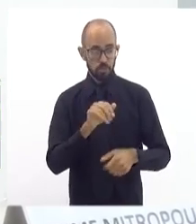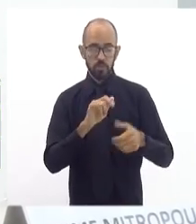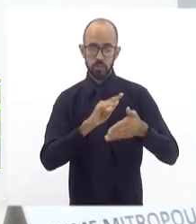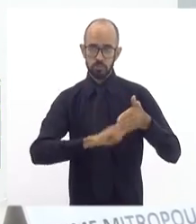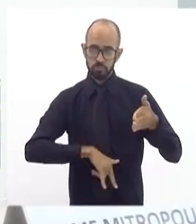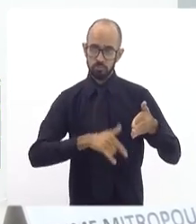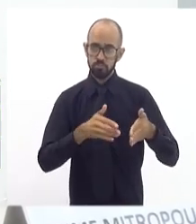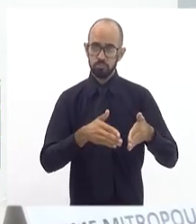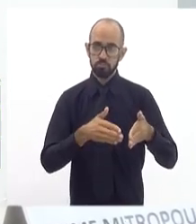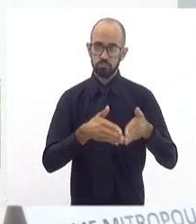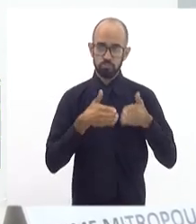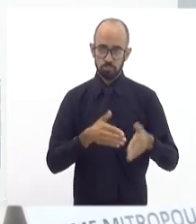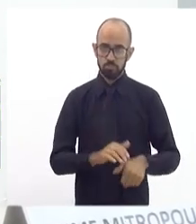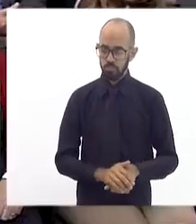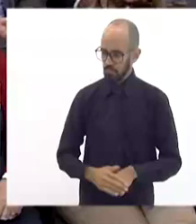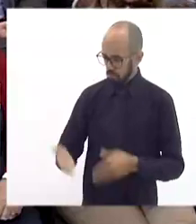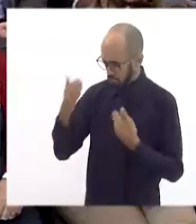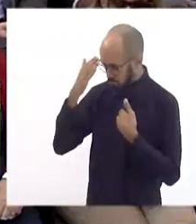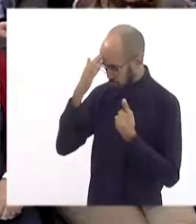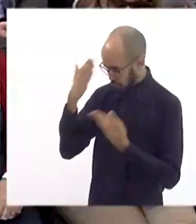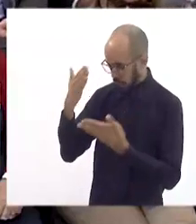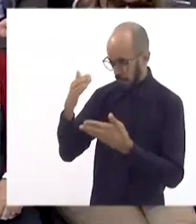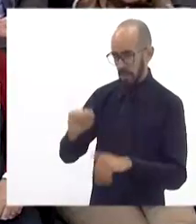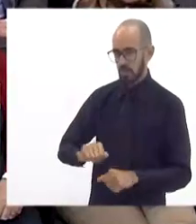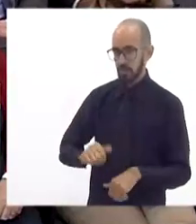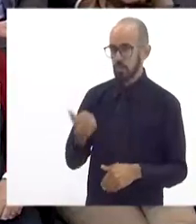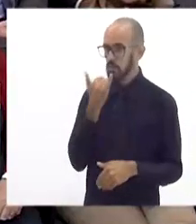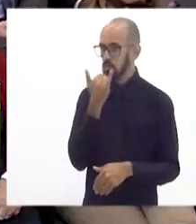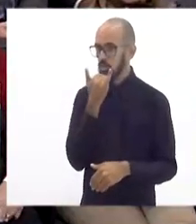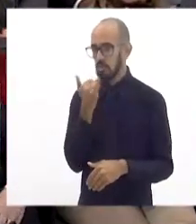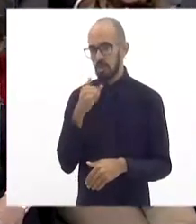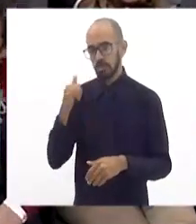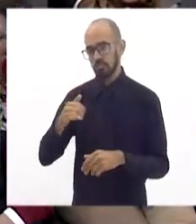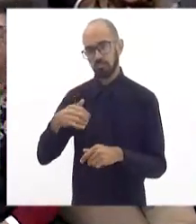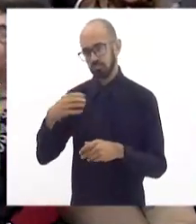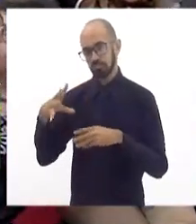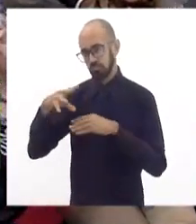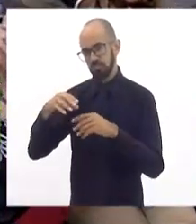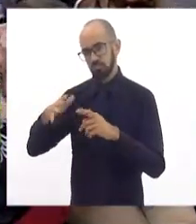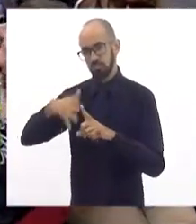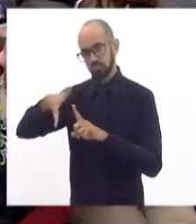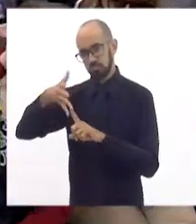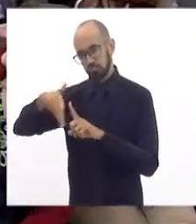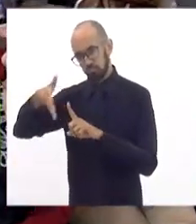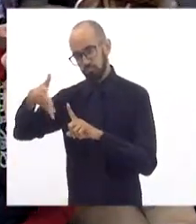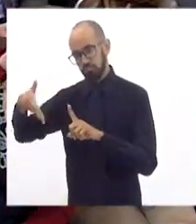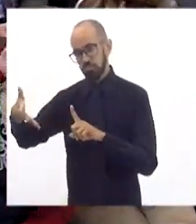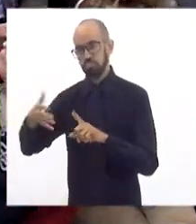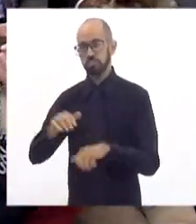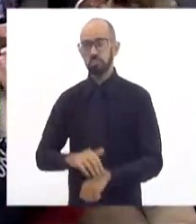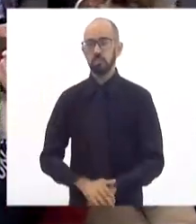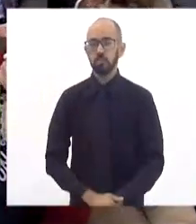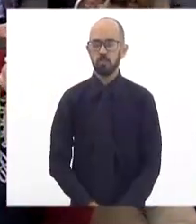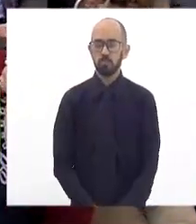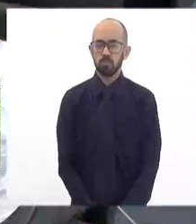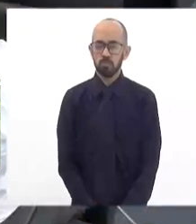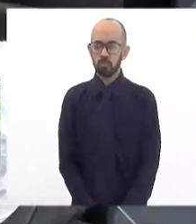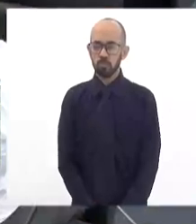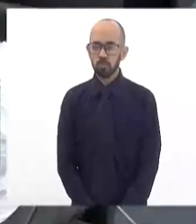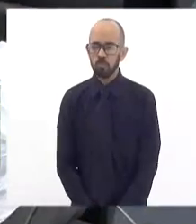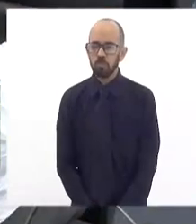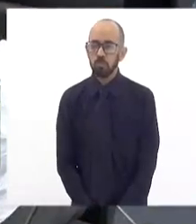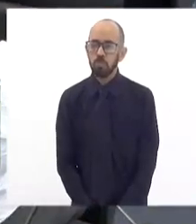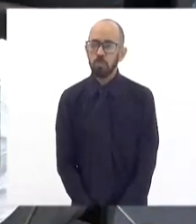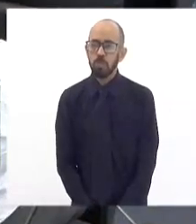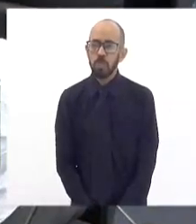Doutora advogada ligado vou fazer por qualquer ordem arruma um e eu vou